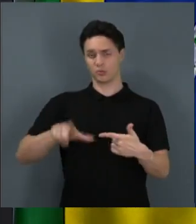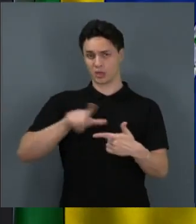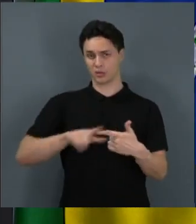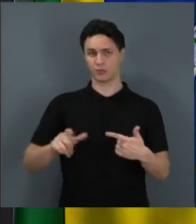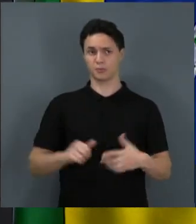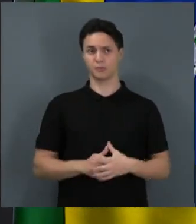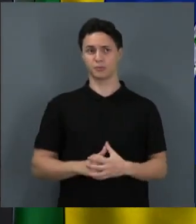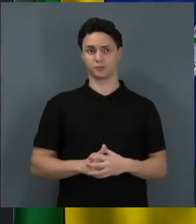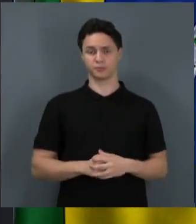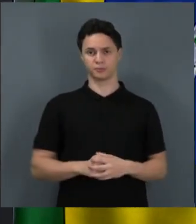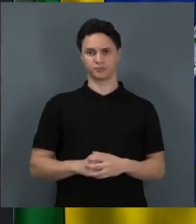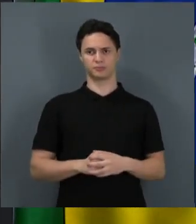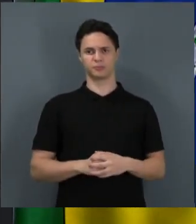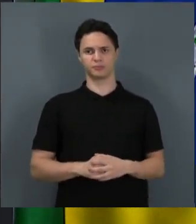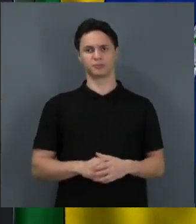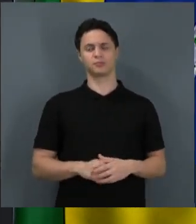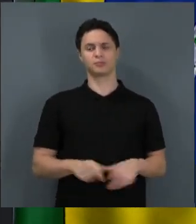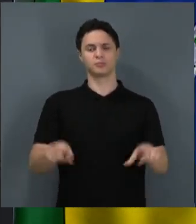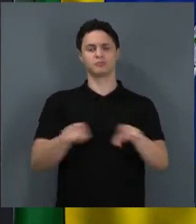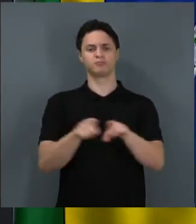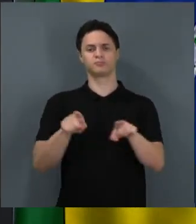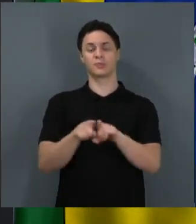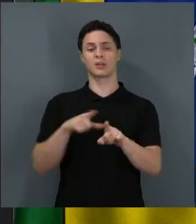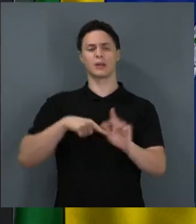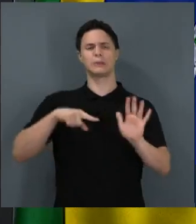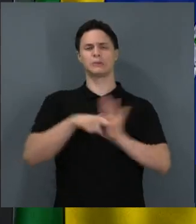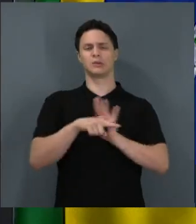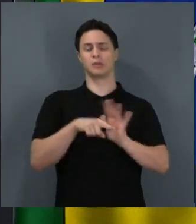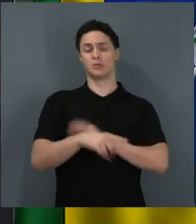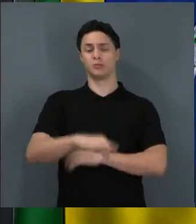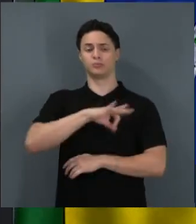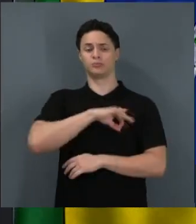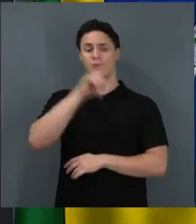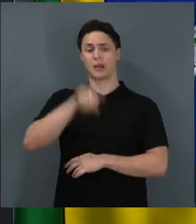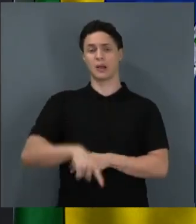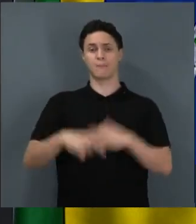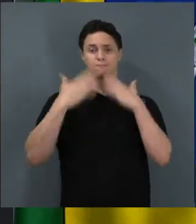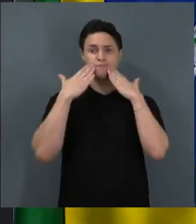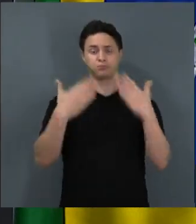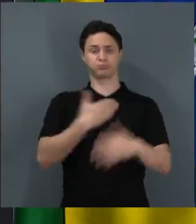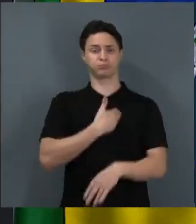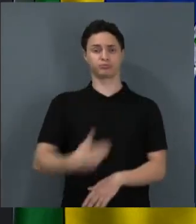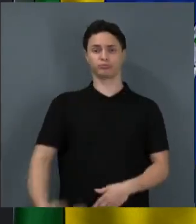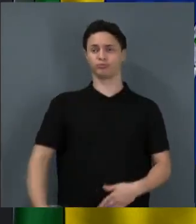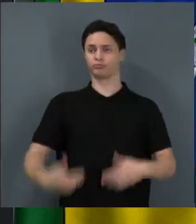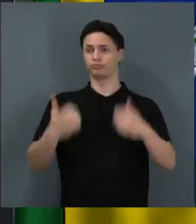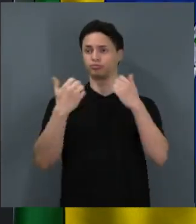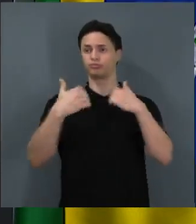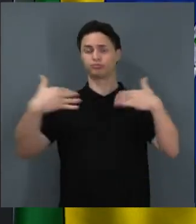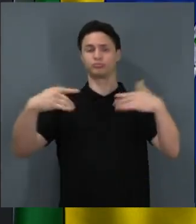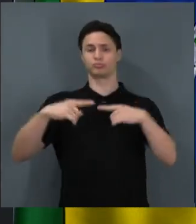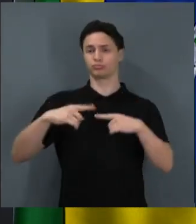e era fruto de um inquérito policial que era público, que só se tornou